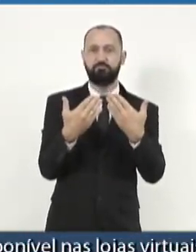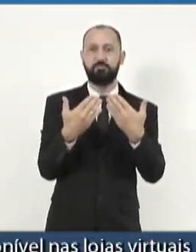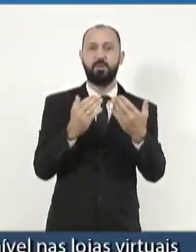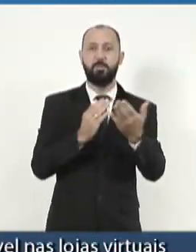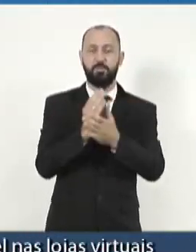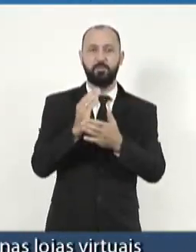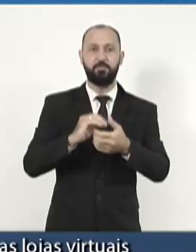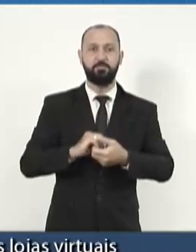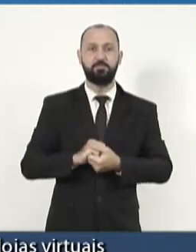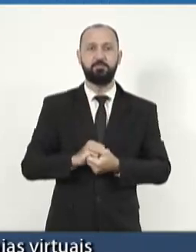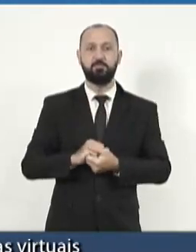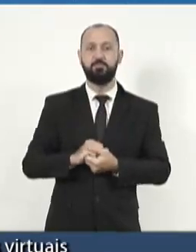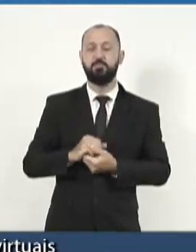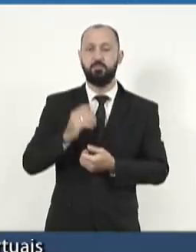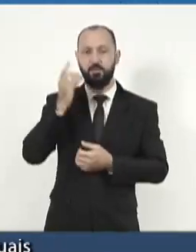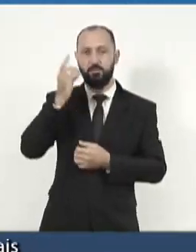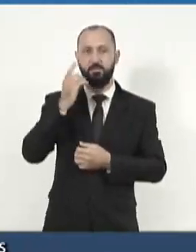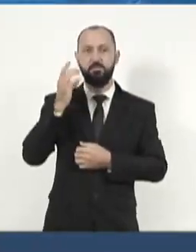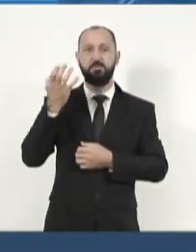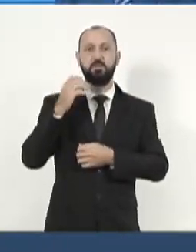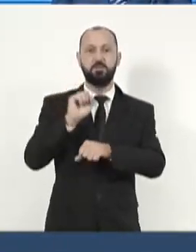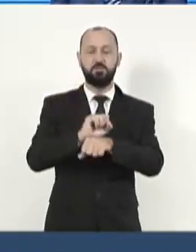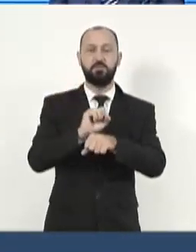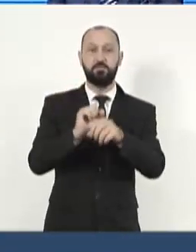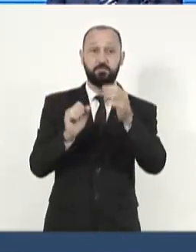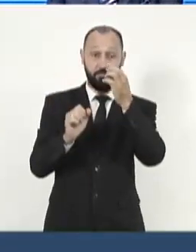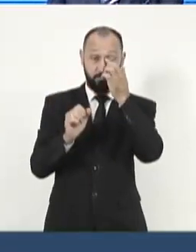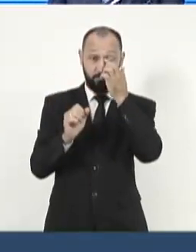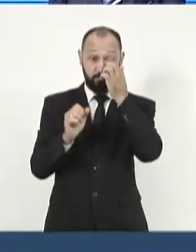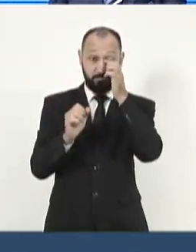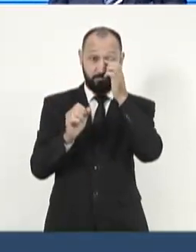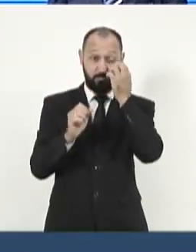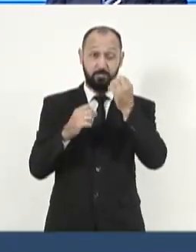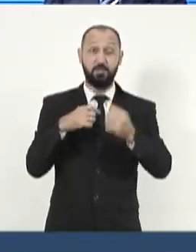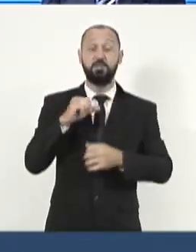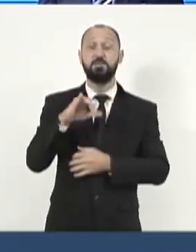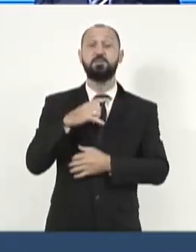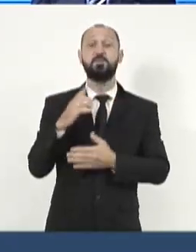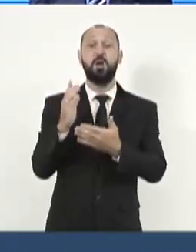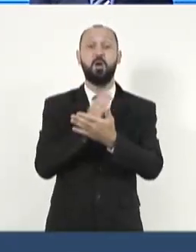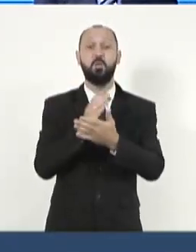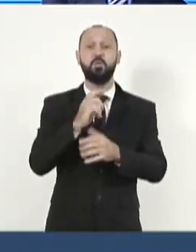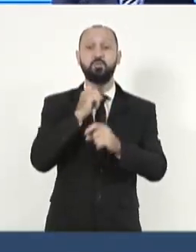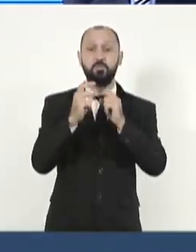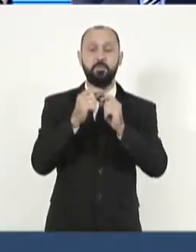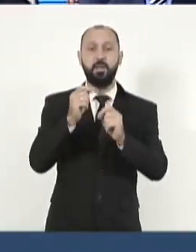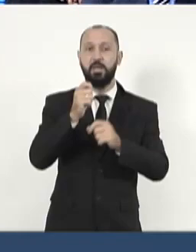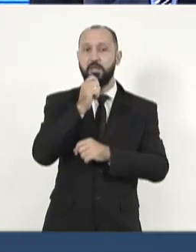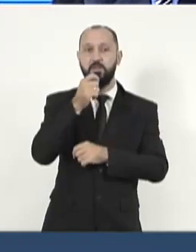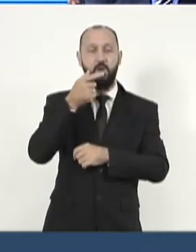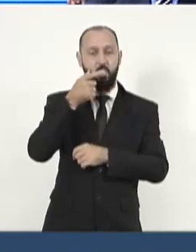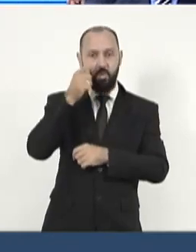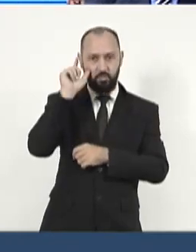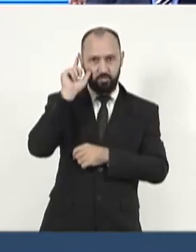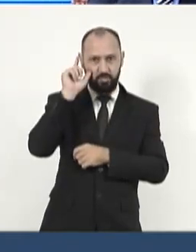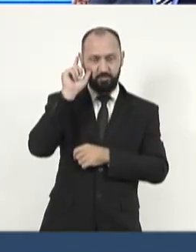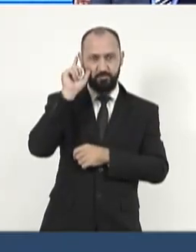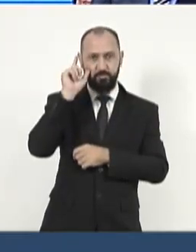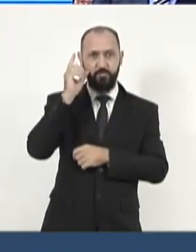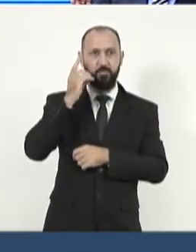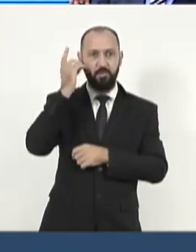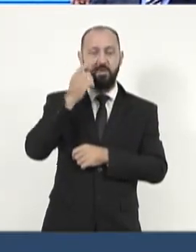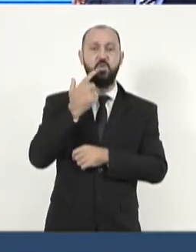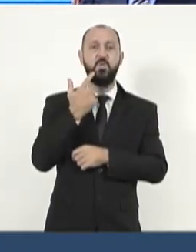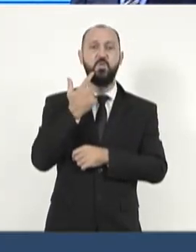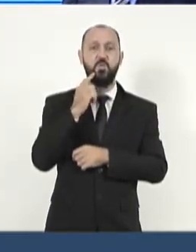expertise, tem técnicos, né, qualificados para fazer esse estudo do comportamento das finanças